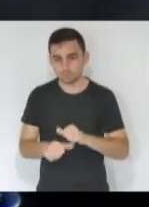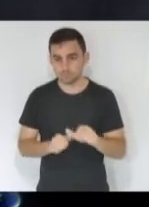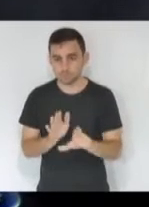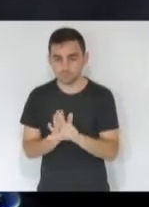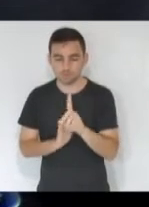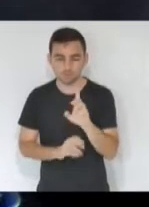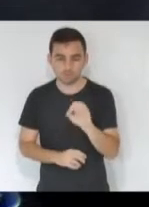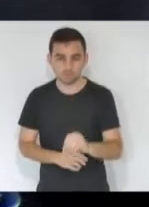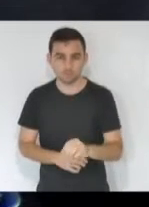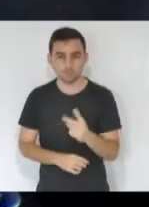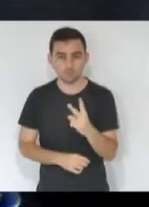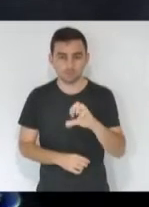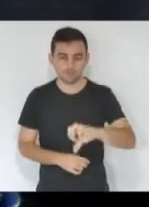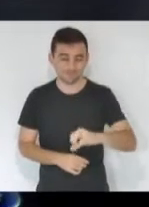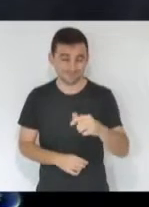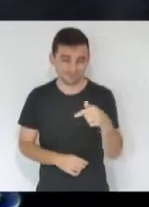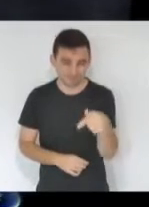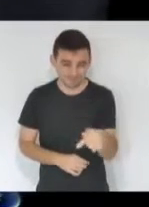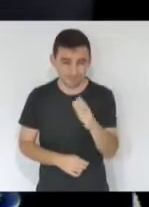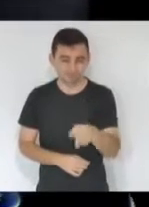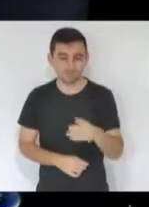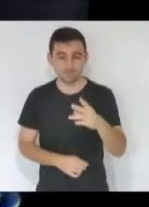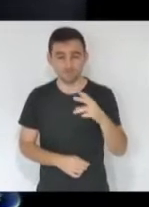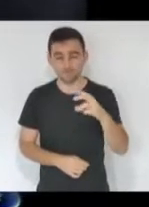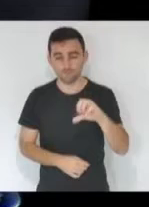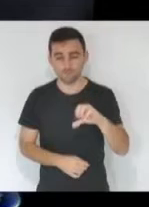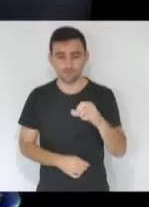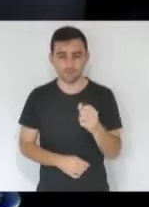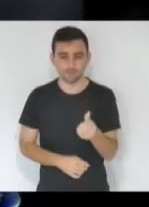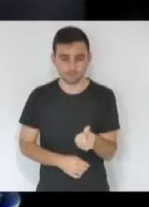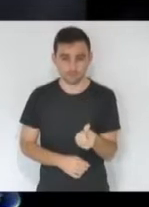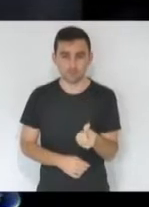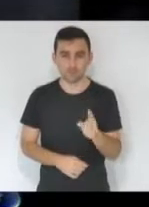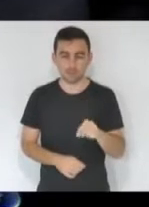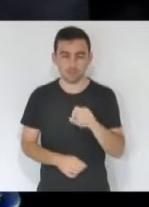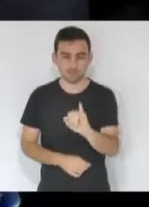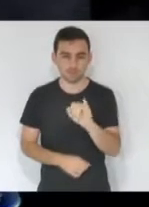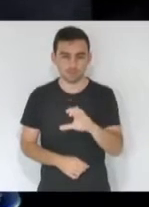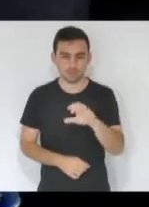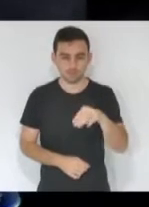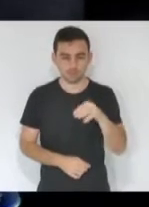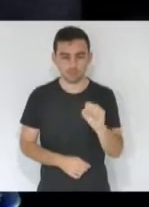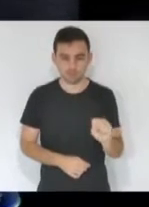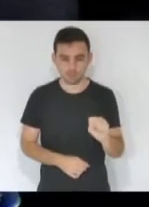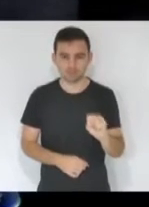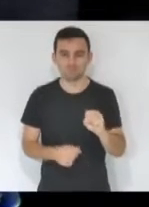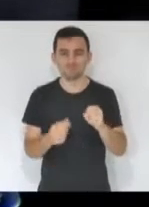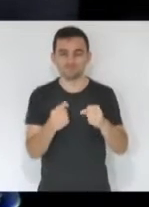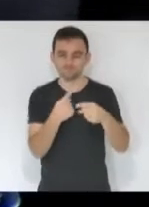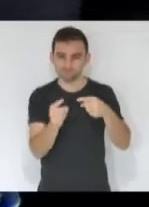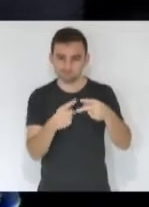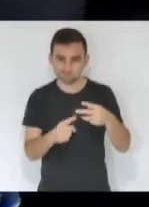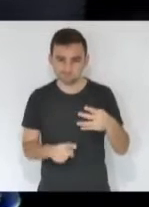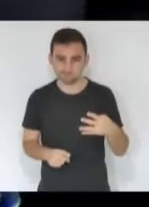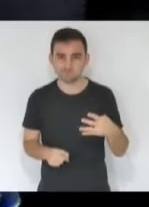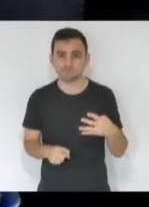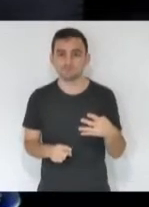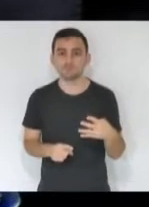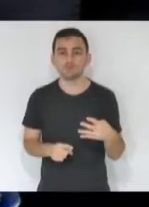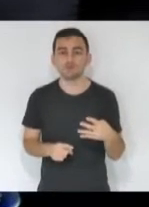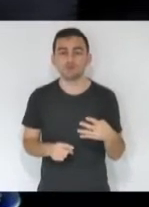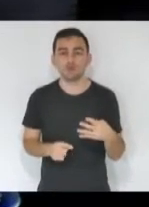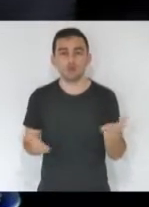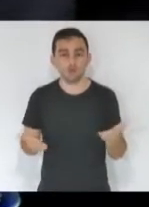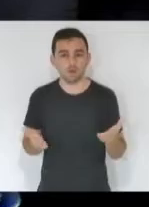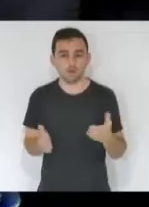96 que dispõe sobre icms estabelece outras providências os deputados que aprovam